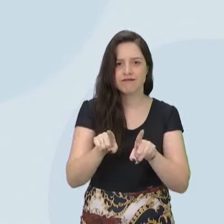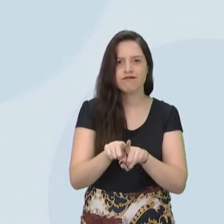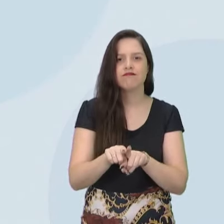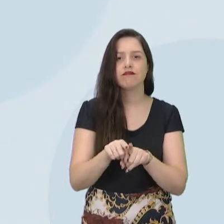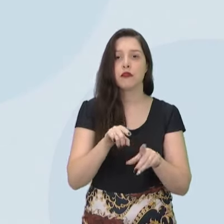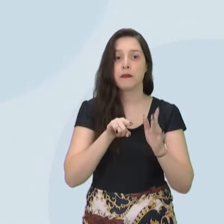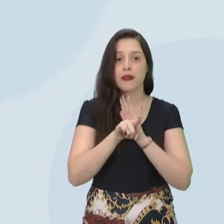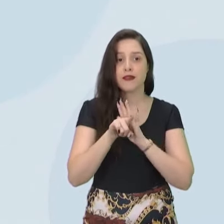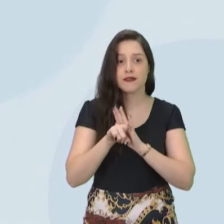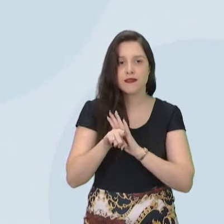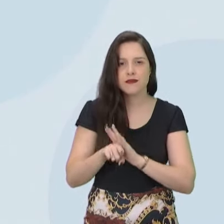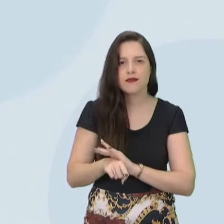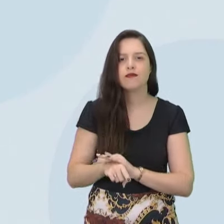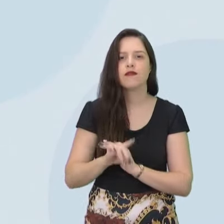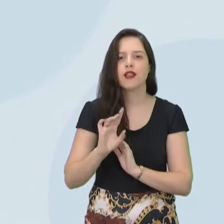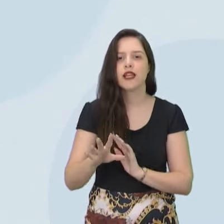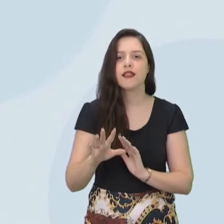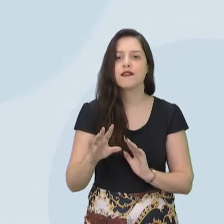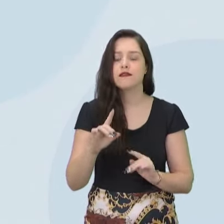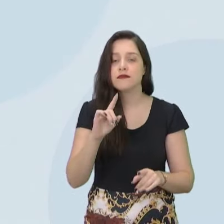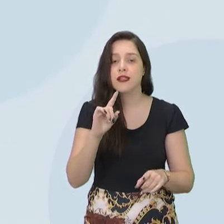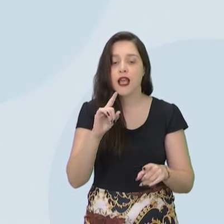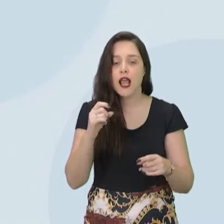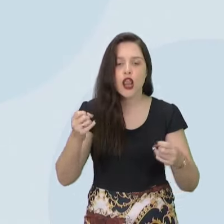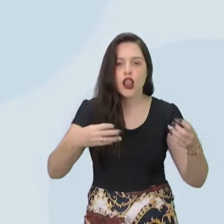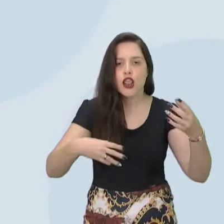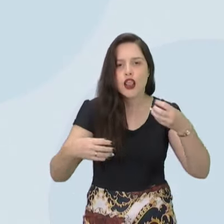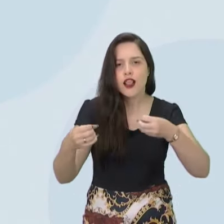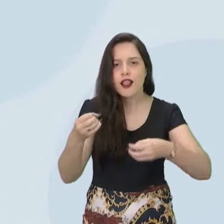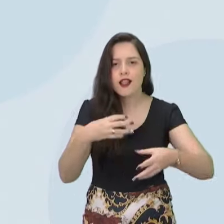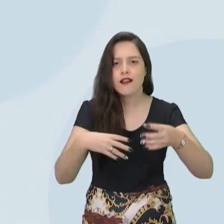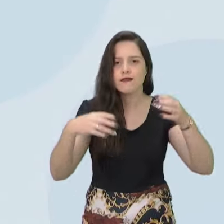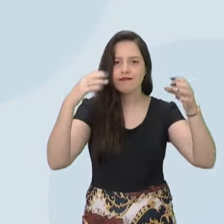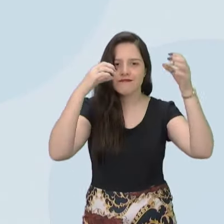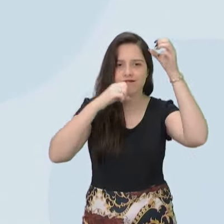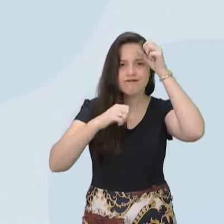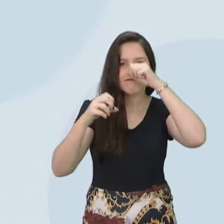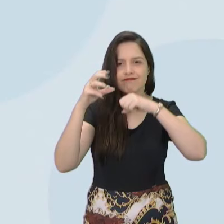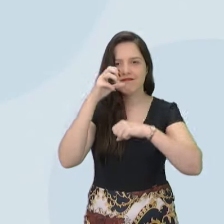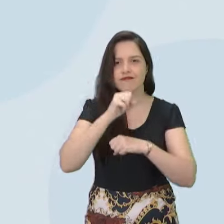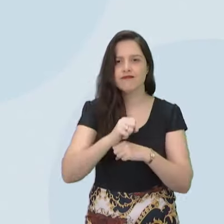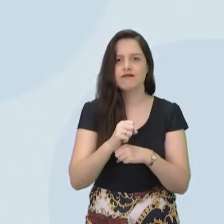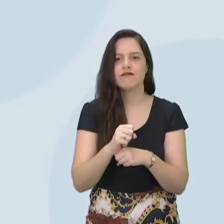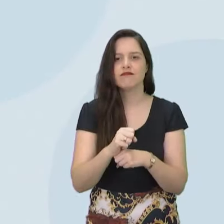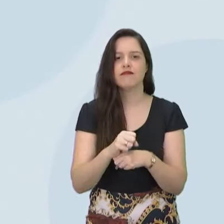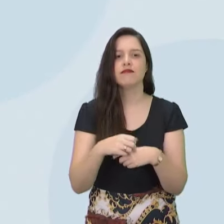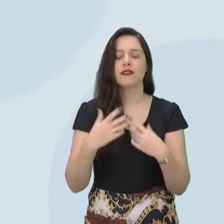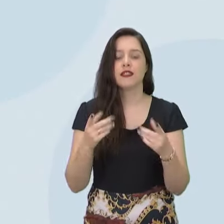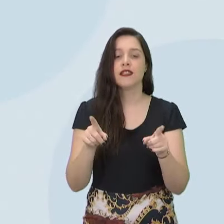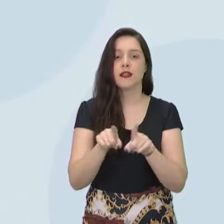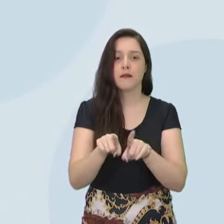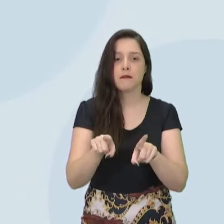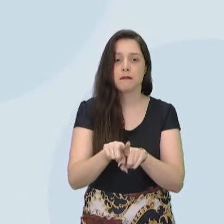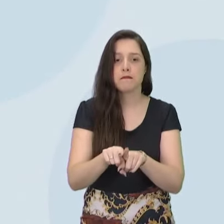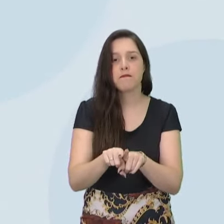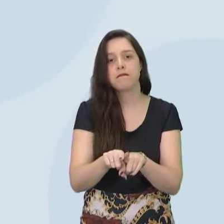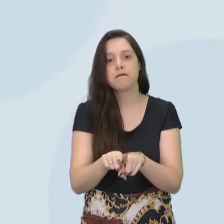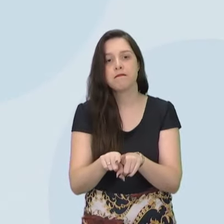pesquisas, eles desenvolveram coisas novas, né, empreenderam. É interessante também que